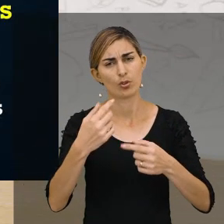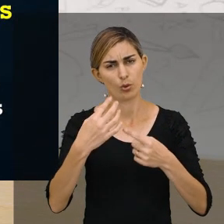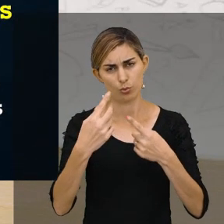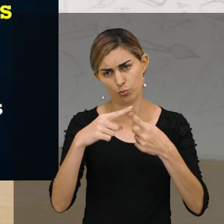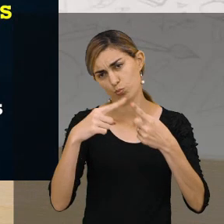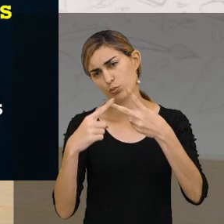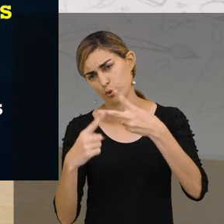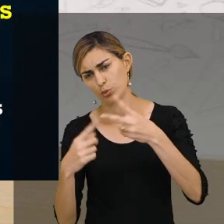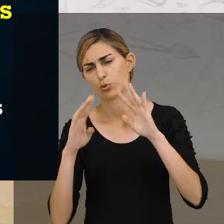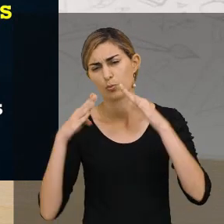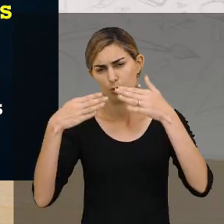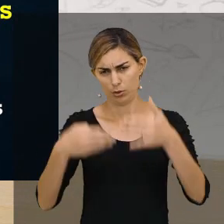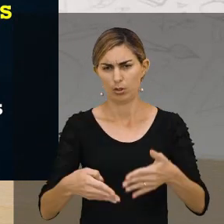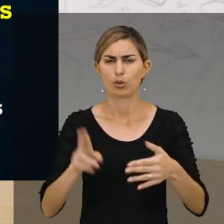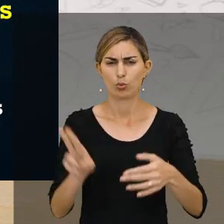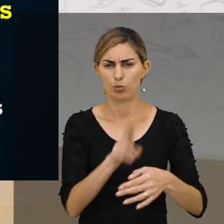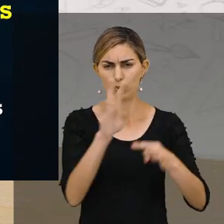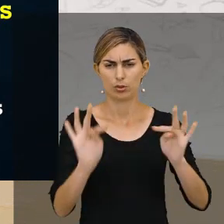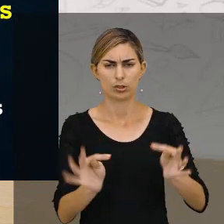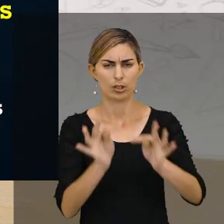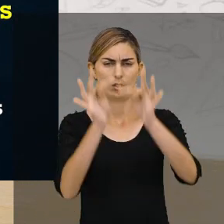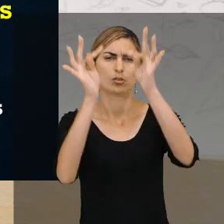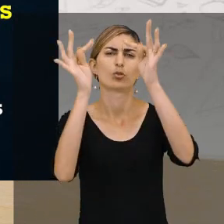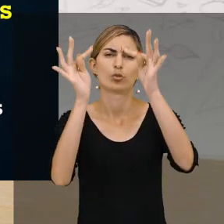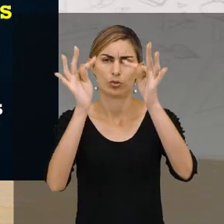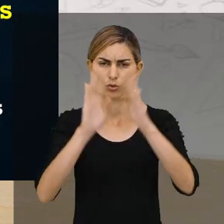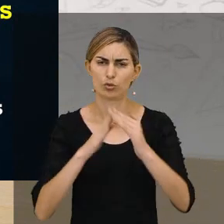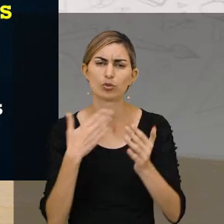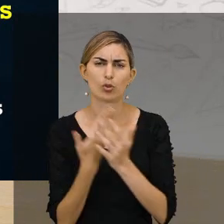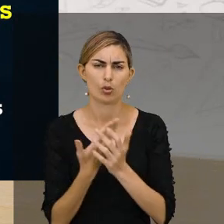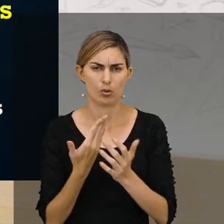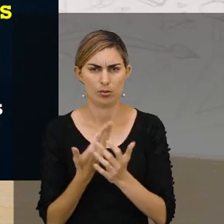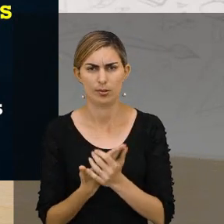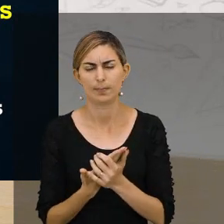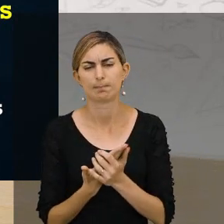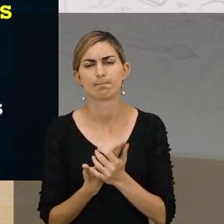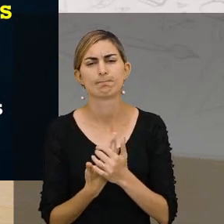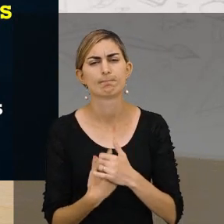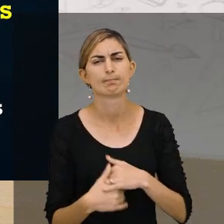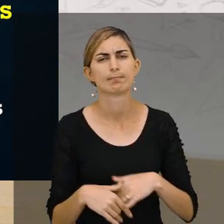é um dos objetivos do uso da tecnologia numa escola.